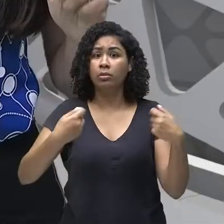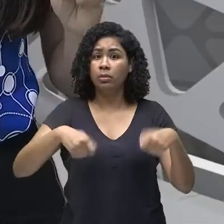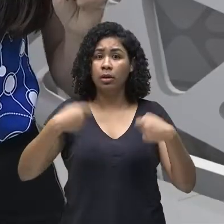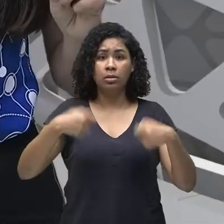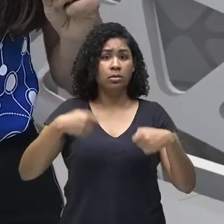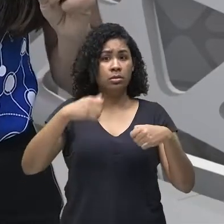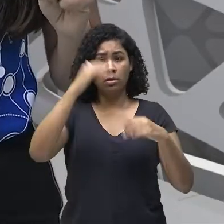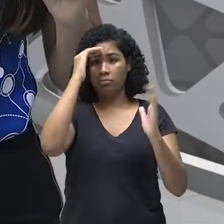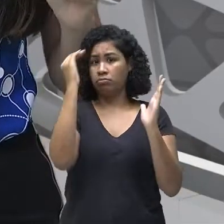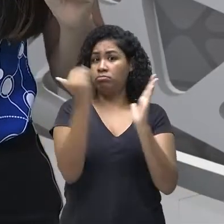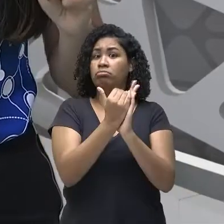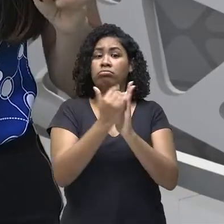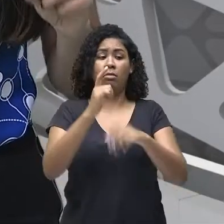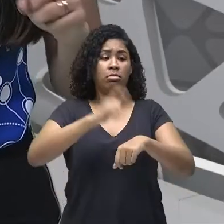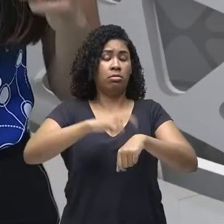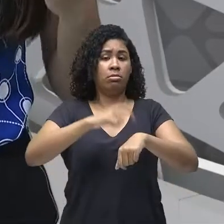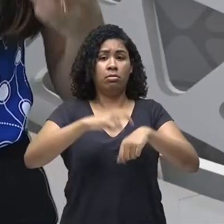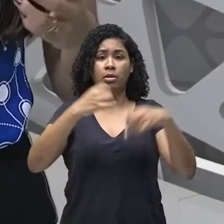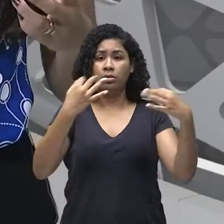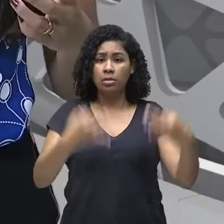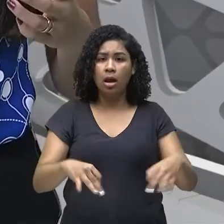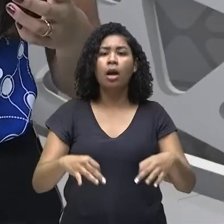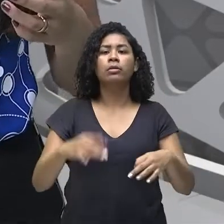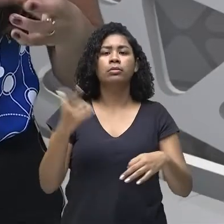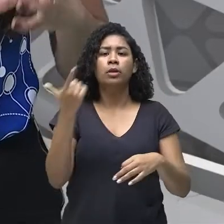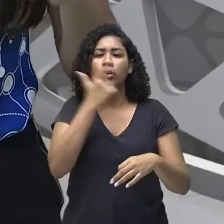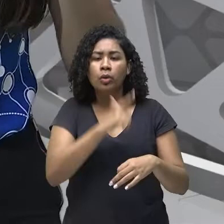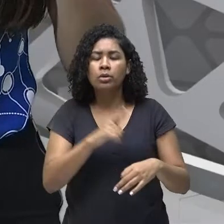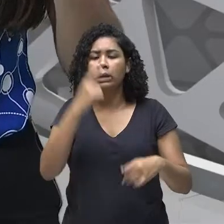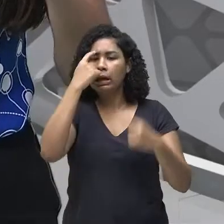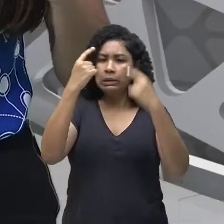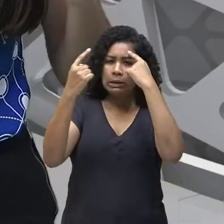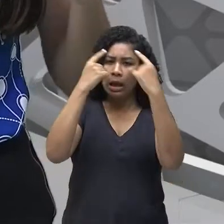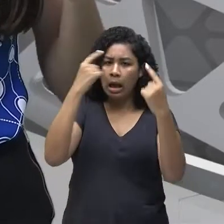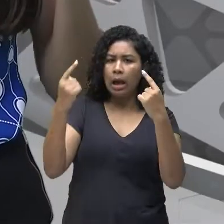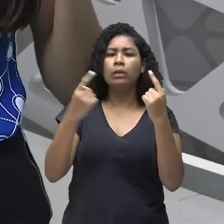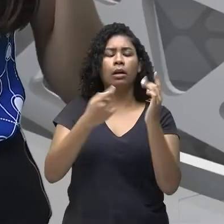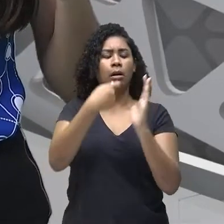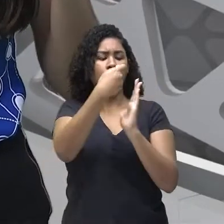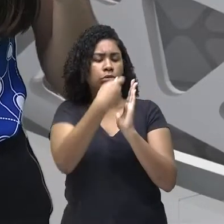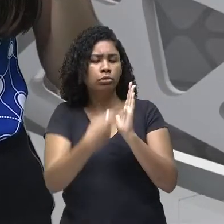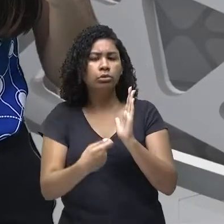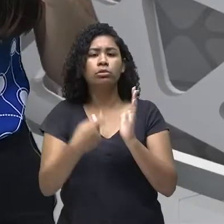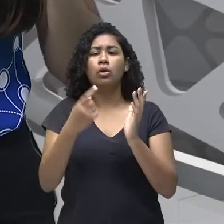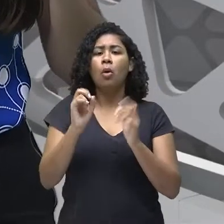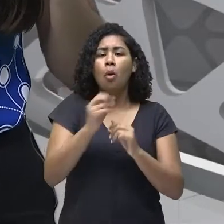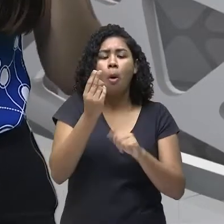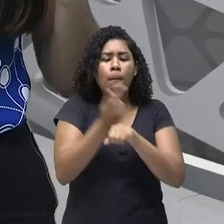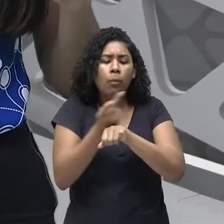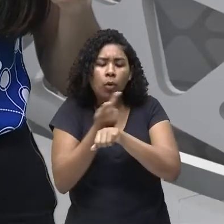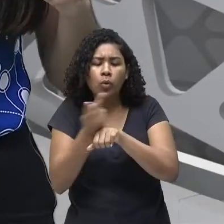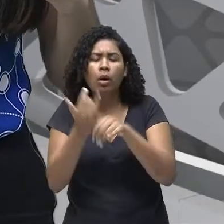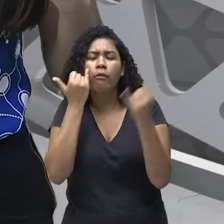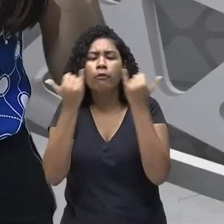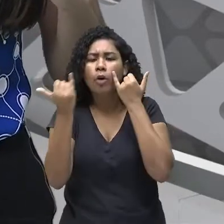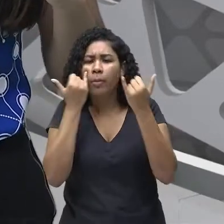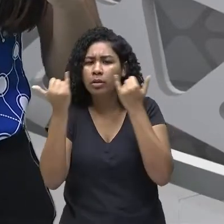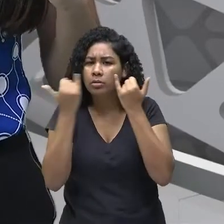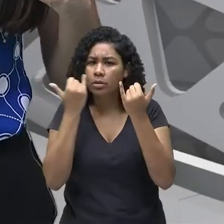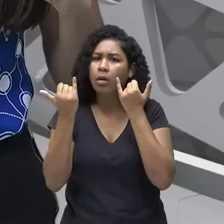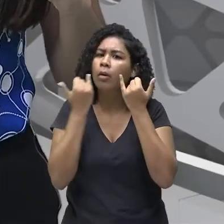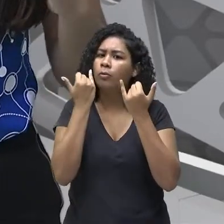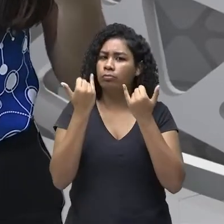para você terminar ali de construir a sua ideia, para você achar uma informação específica. Nessa